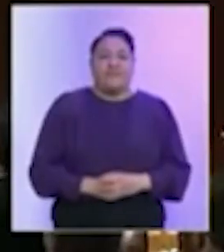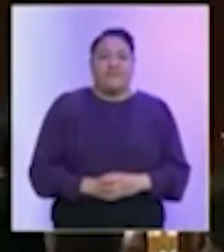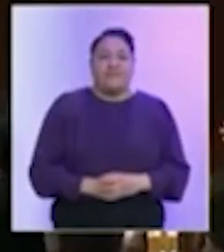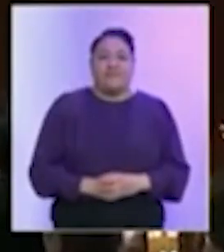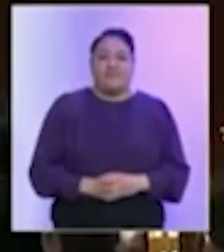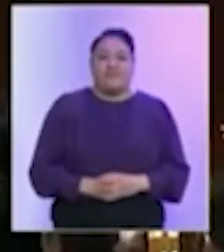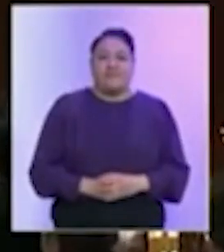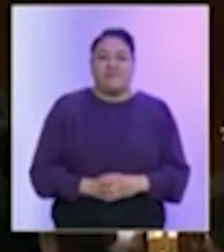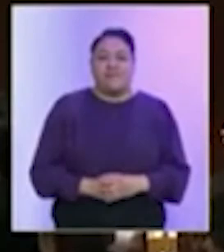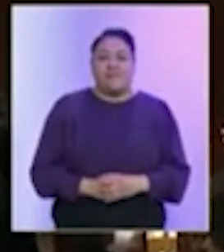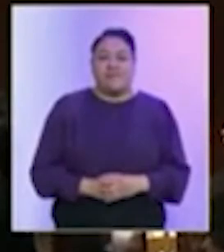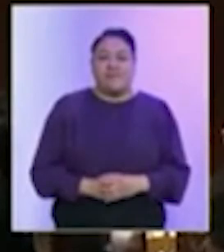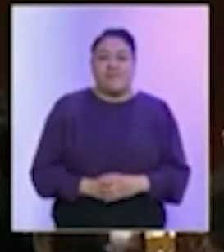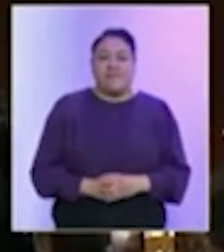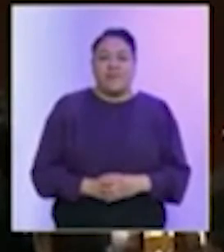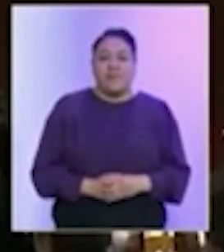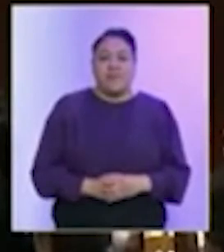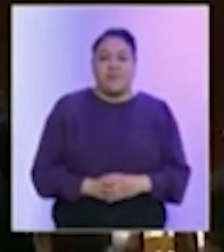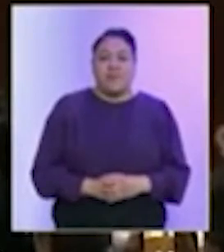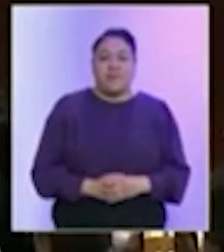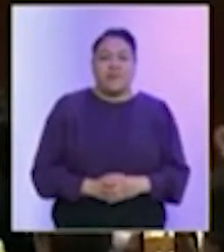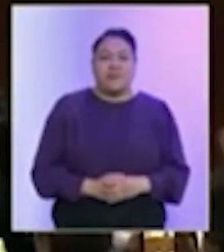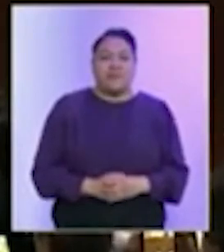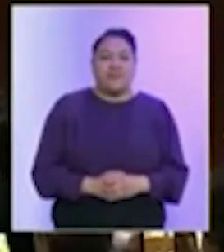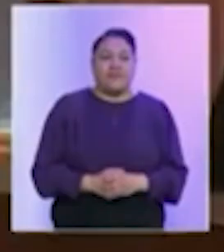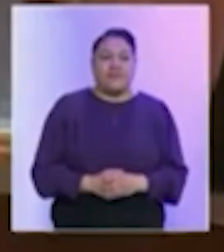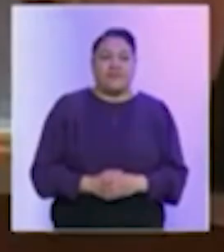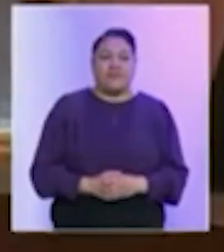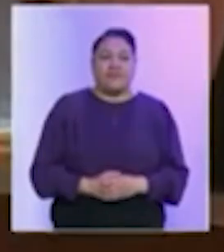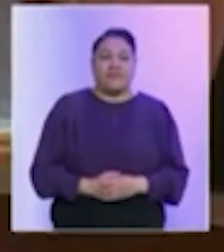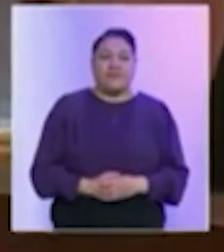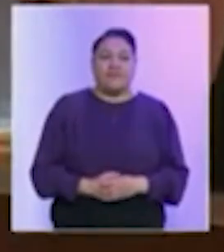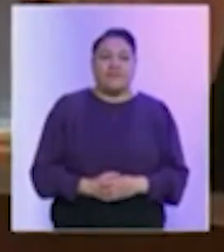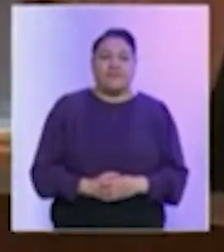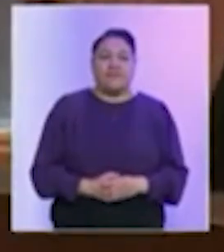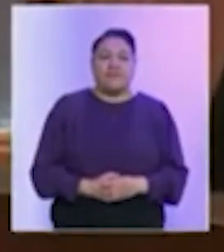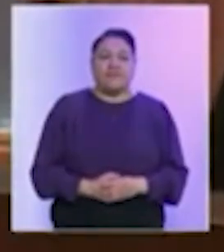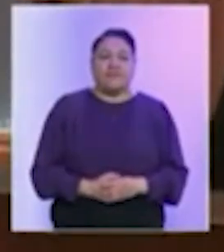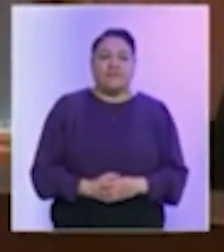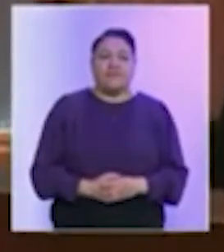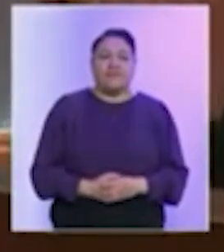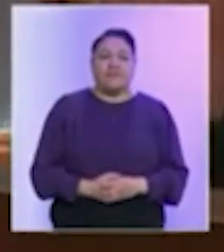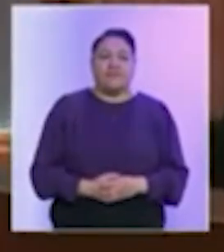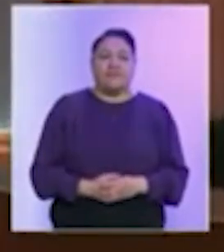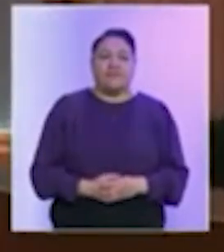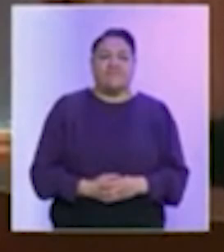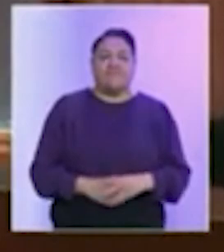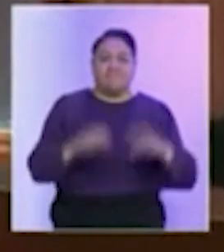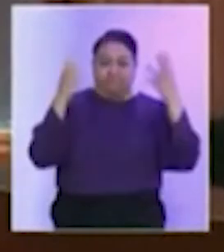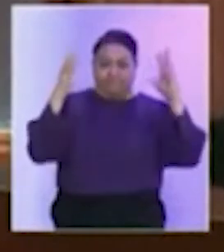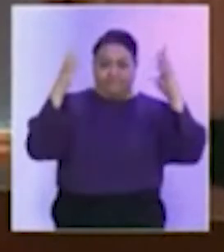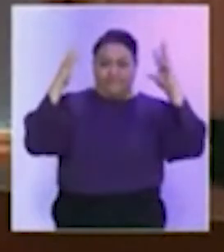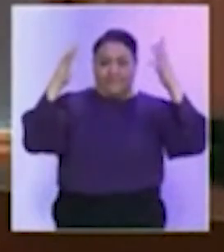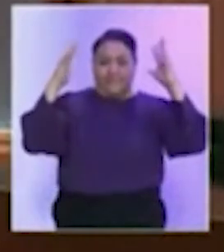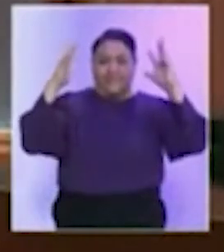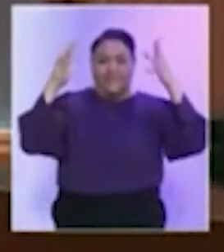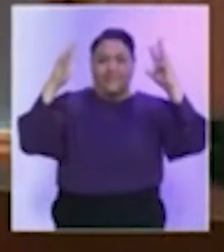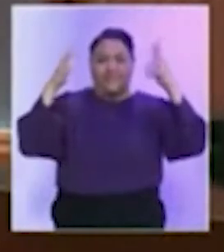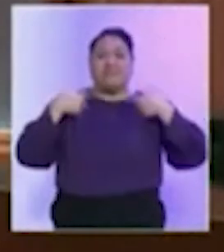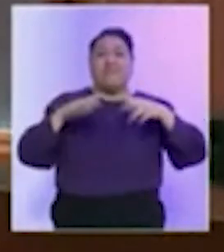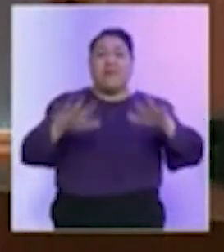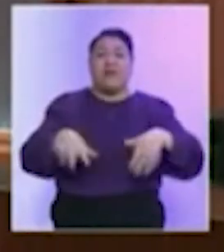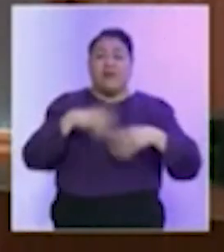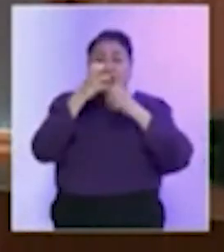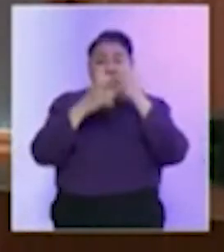da República que uma mulher recebe o reconhecimento de Presidente Eleita disse a ex-prefeita da Cidade do México após receber o documento das mãos